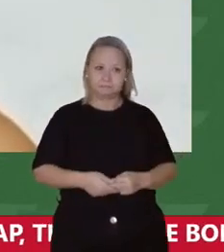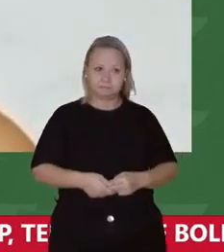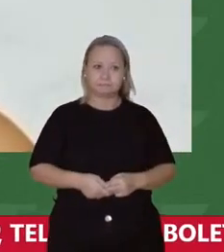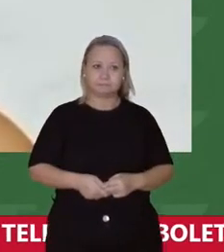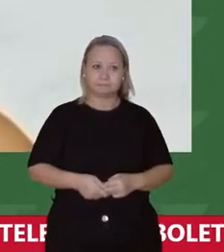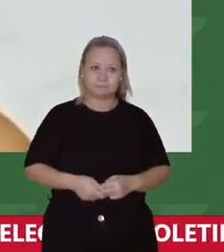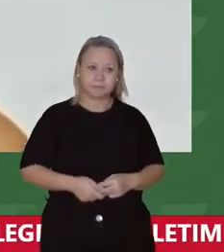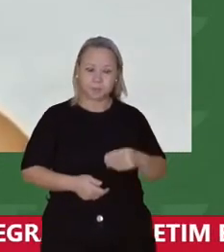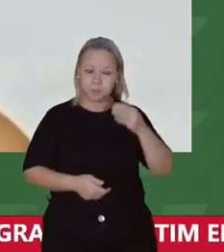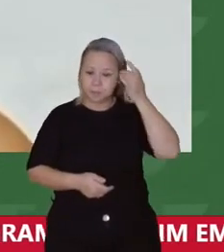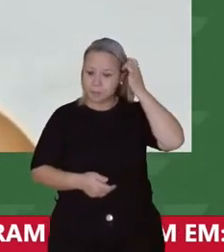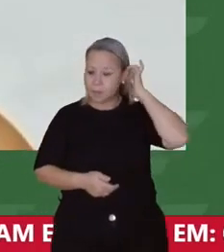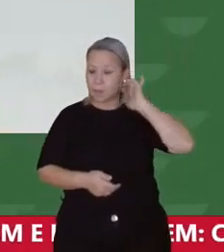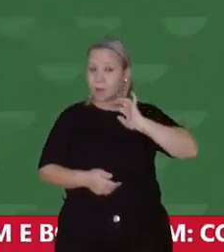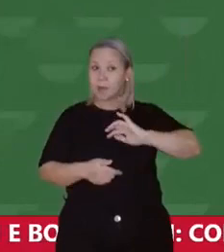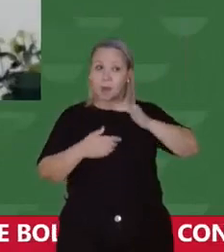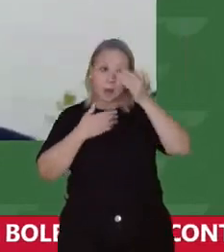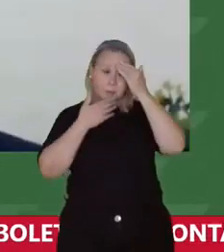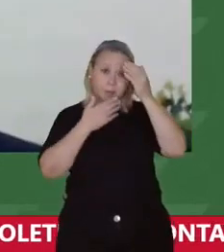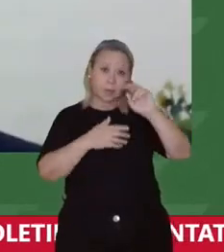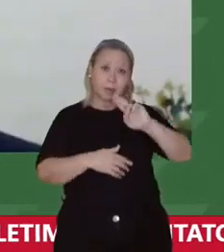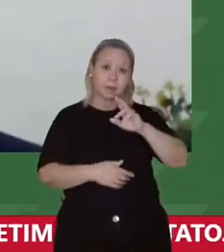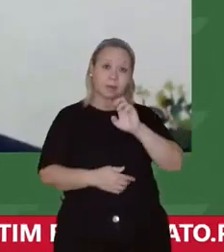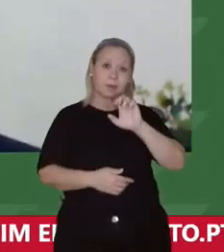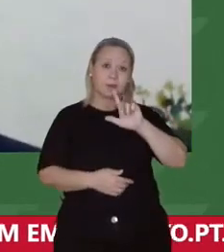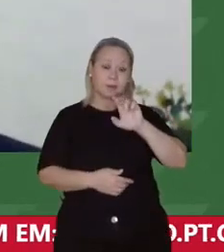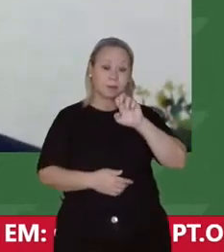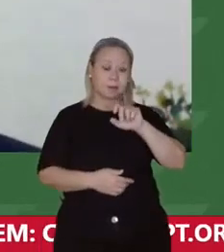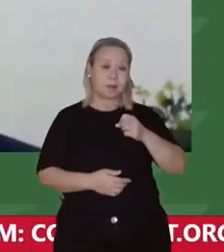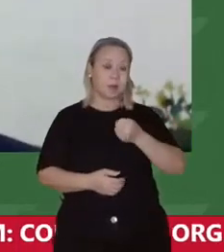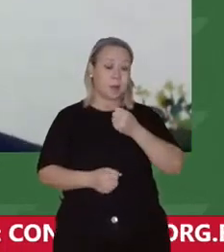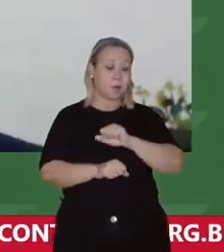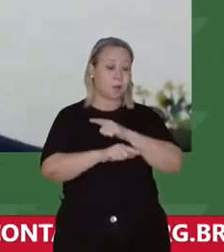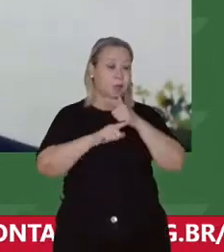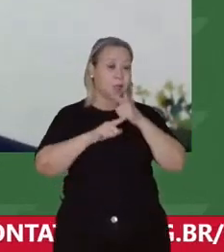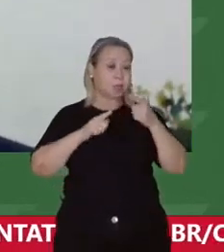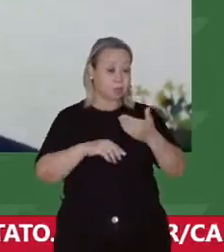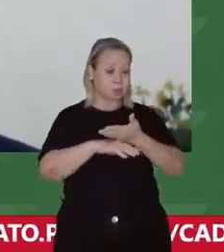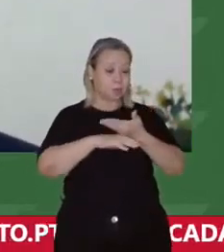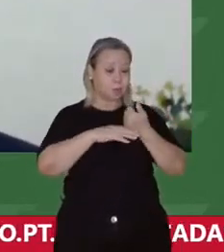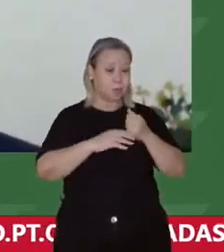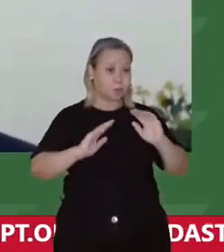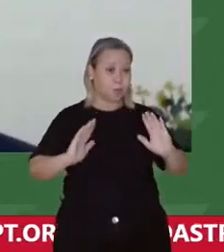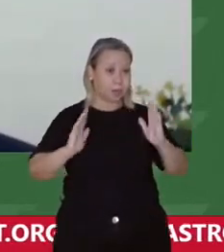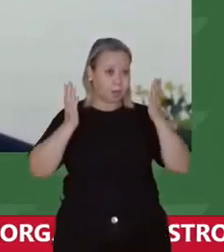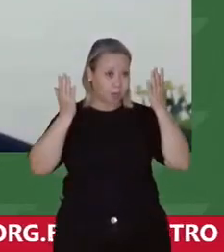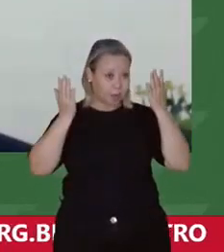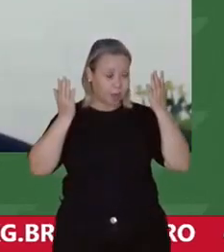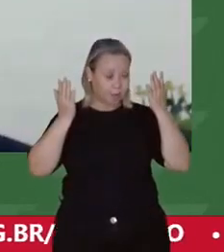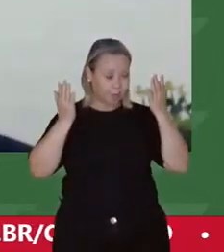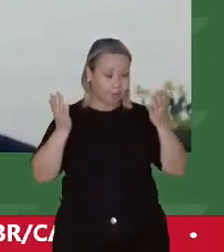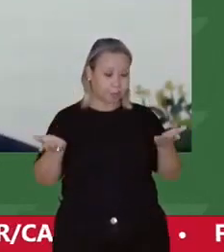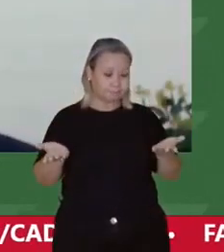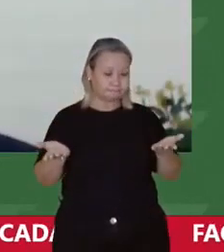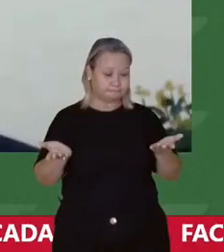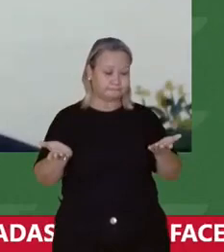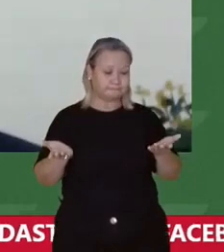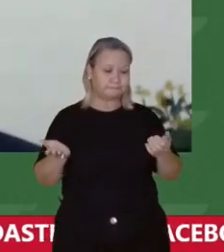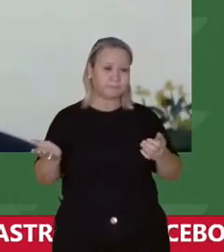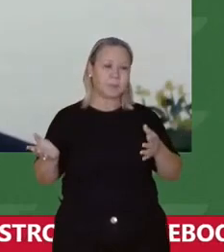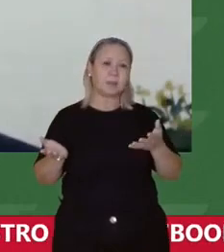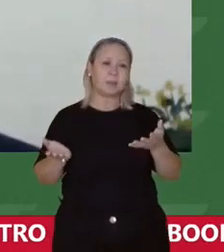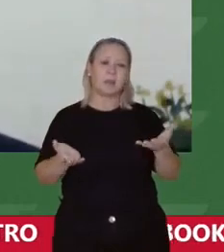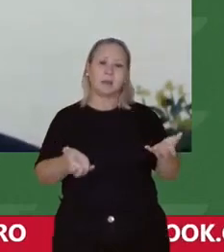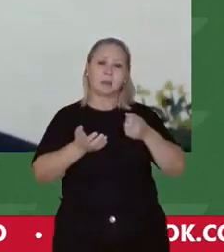Muito obrigado, Anne Moura. Boa sorte na sua pré-campanha. Quero reafirmar o nosso compromisso também com a pauta